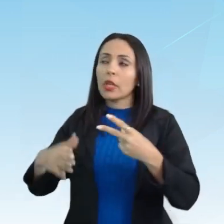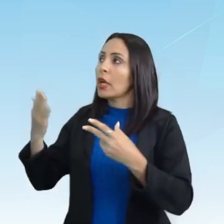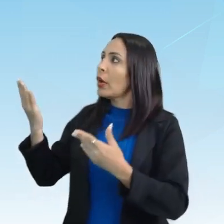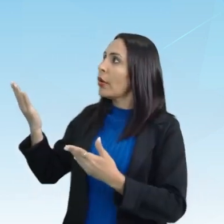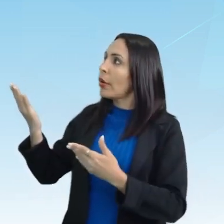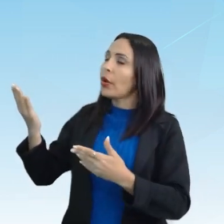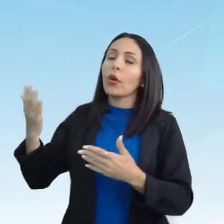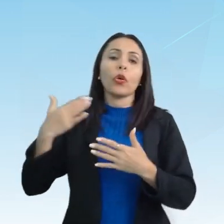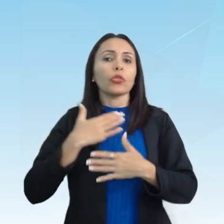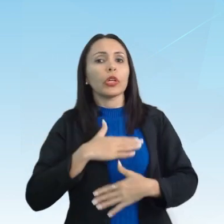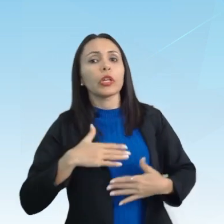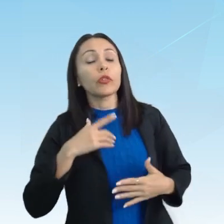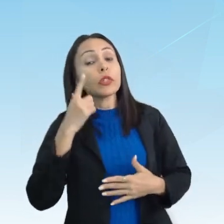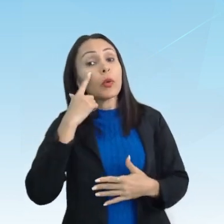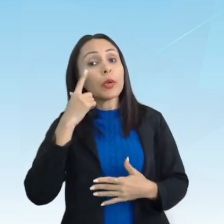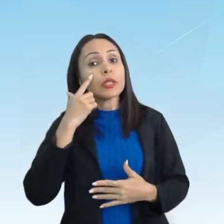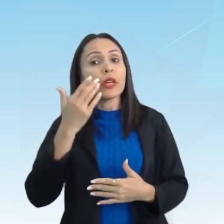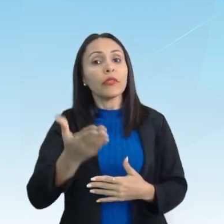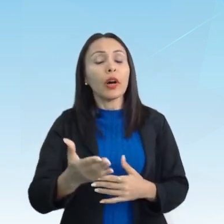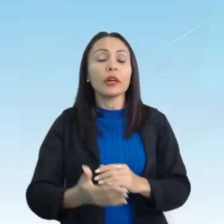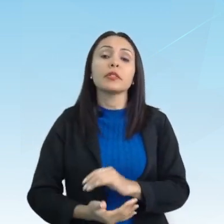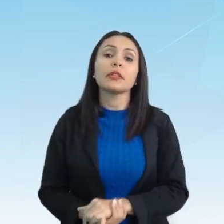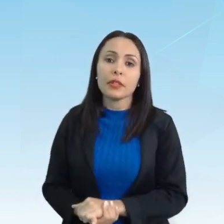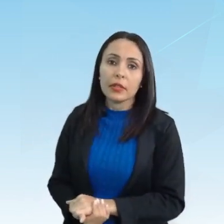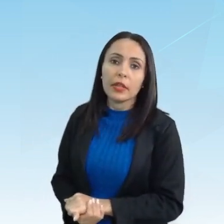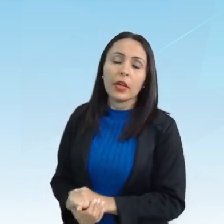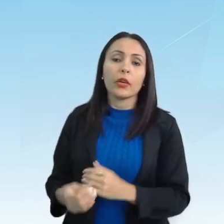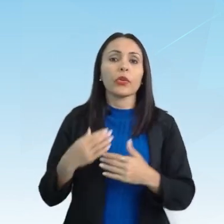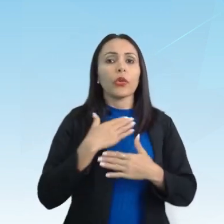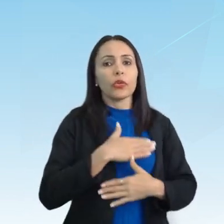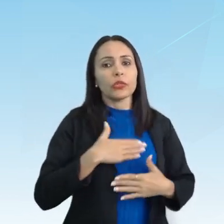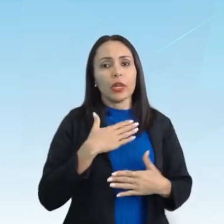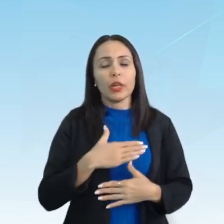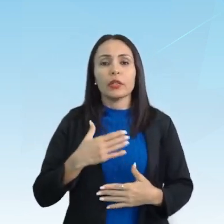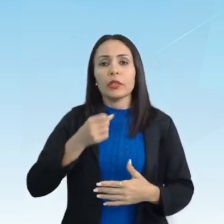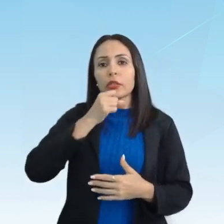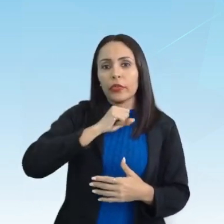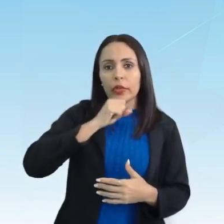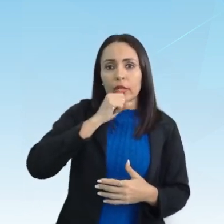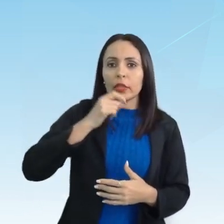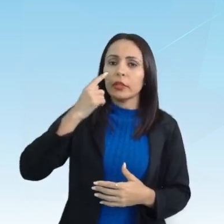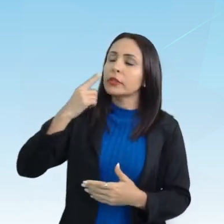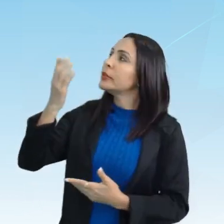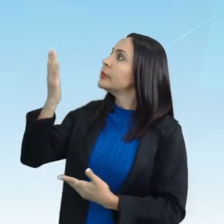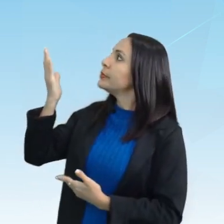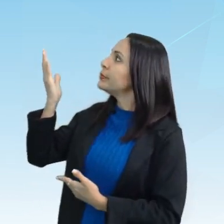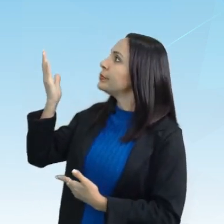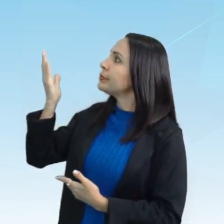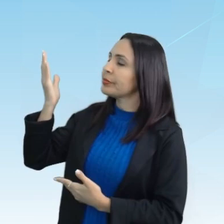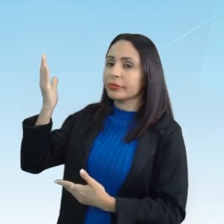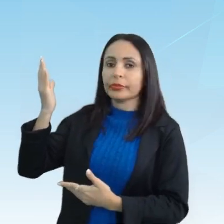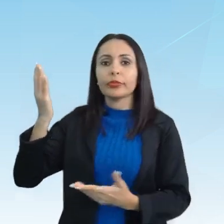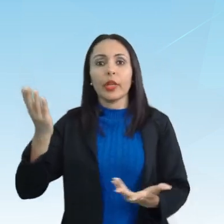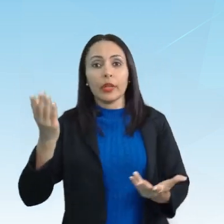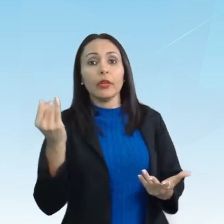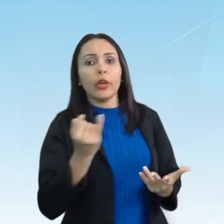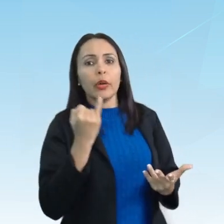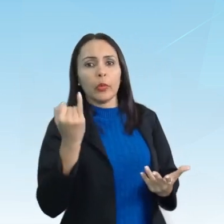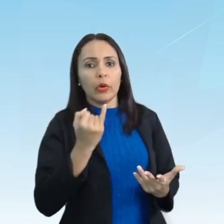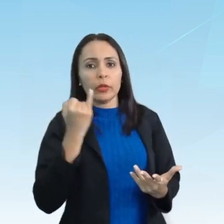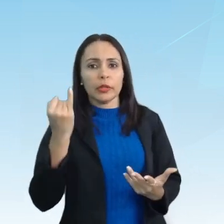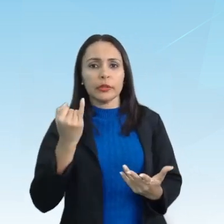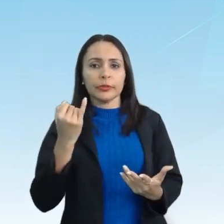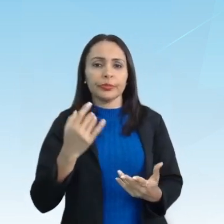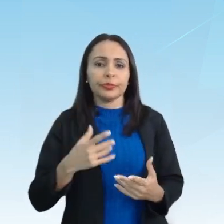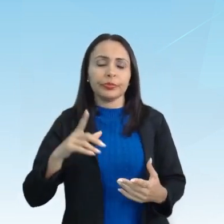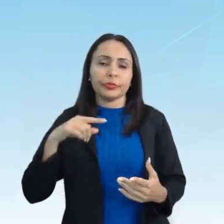que vocês observassem as duas frases. Aí, gostar de sorvete e viu o sorvete, é importante